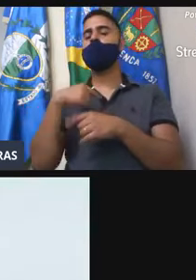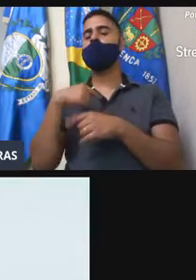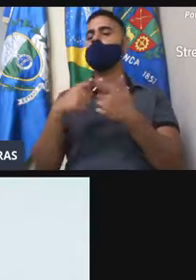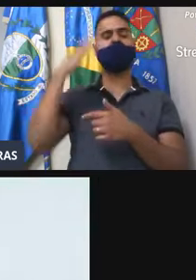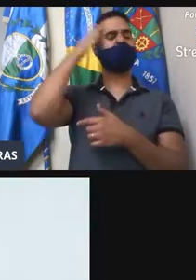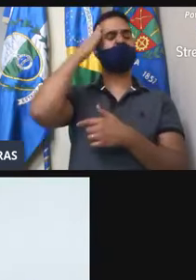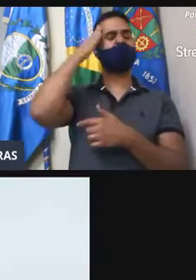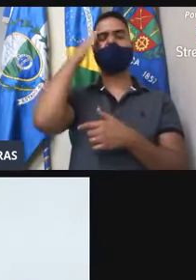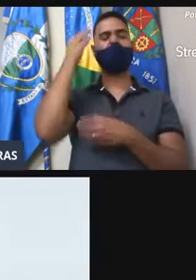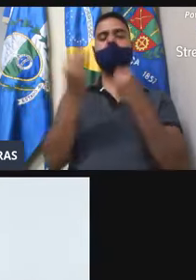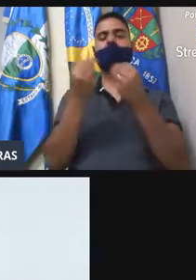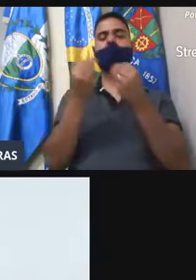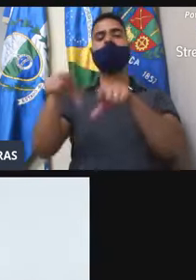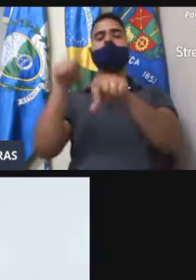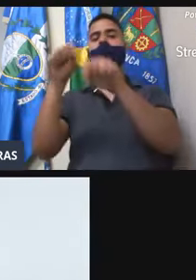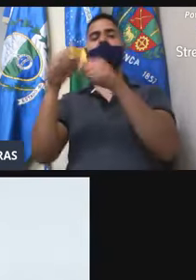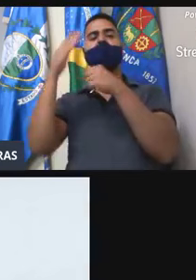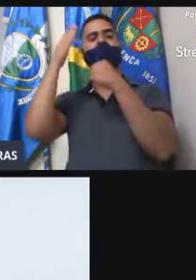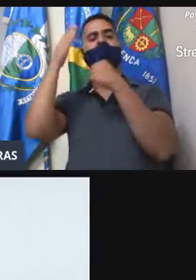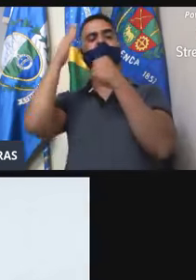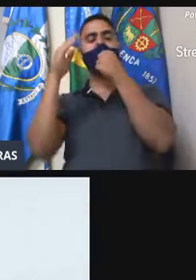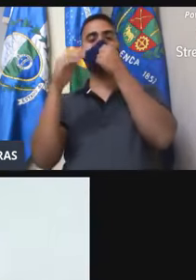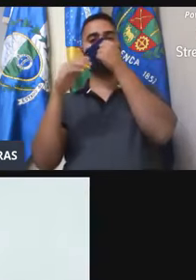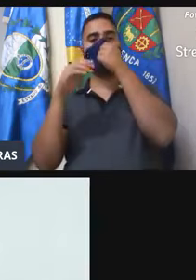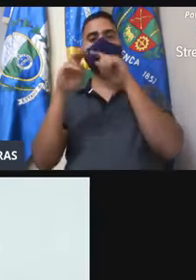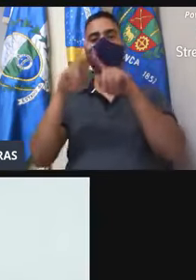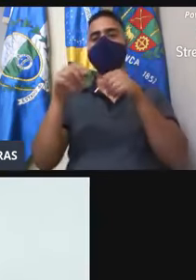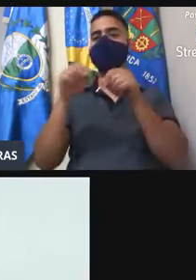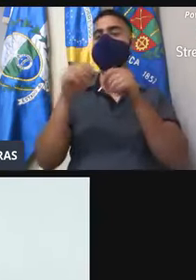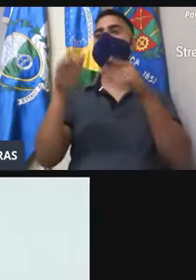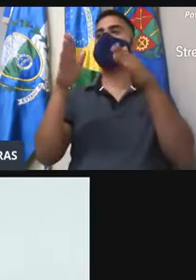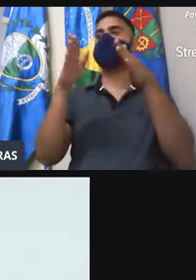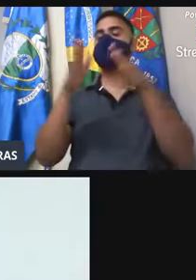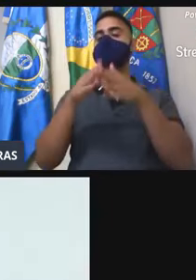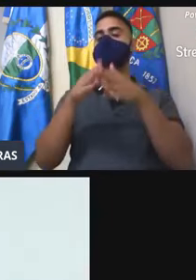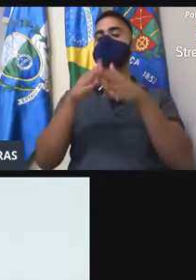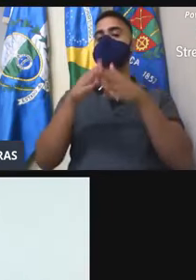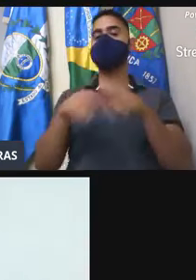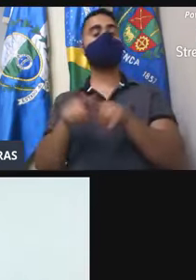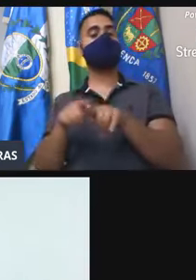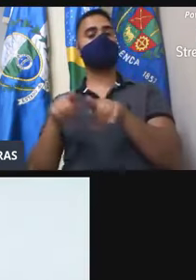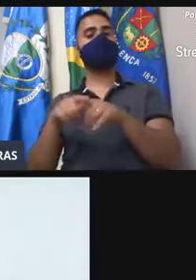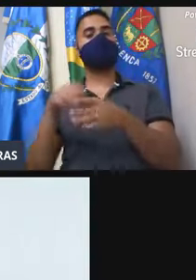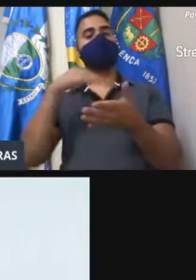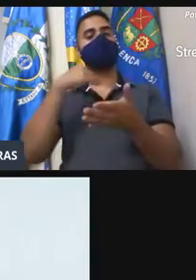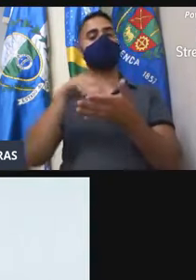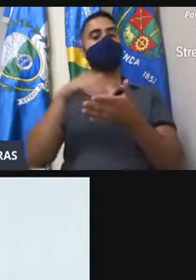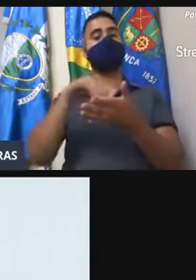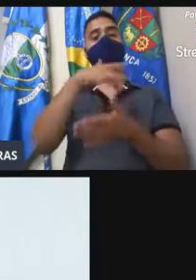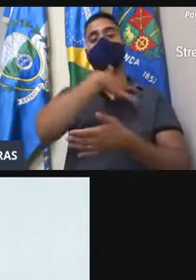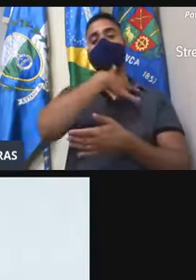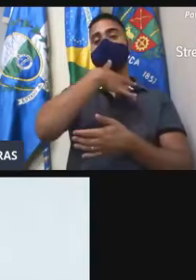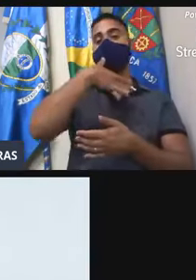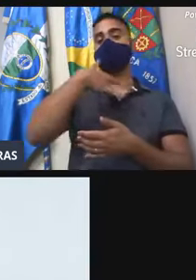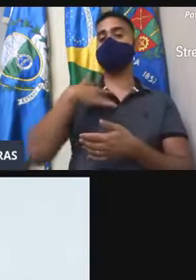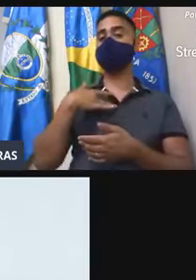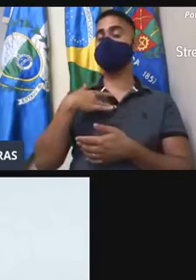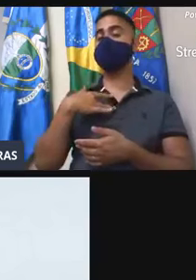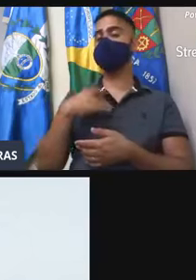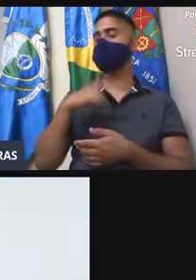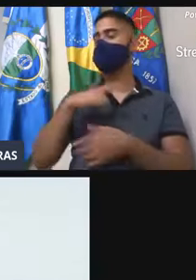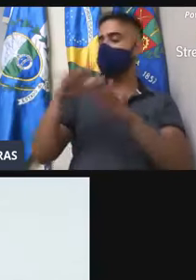como é que está sendo feita. Então, por isso que essa noite eu faço esse requerimento e esse apelo aí à Secretaria de Saúde, fique atenta